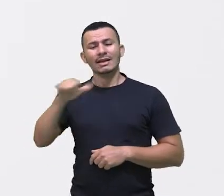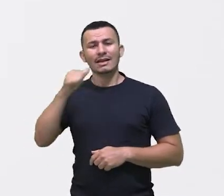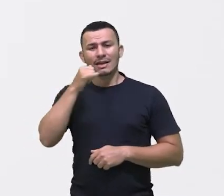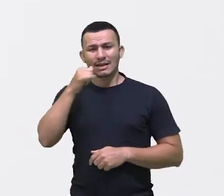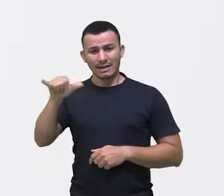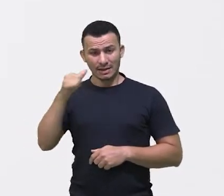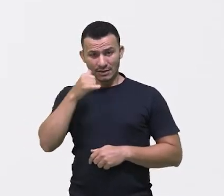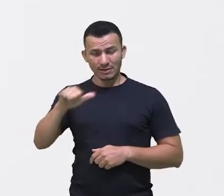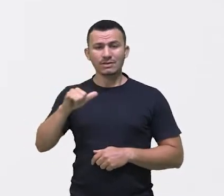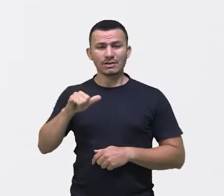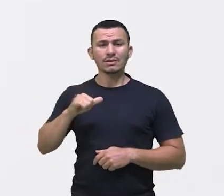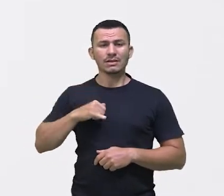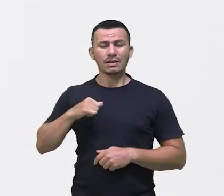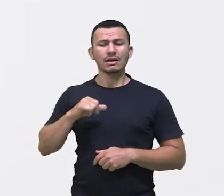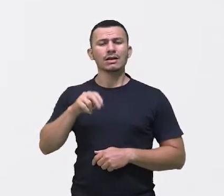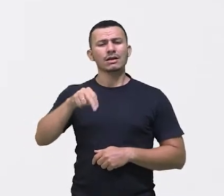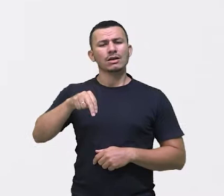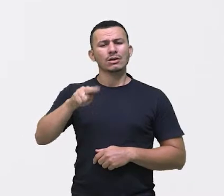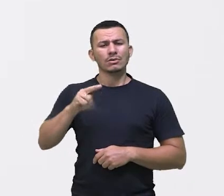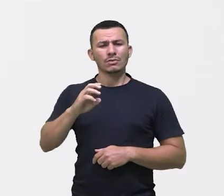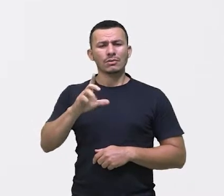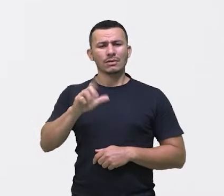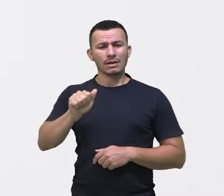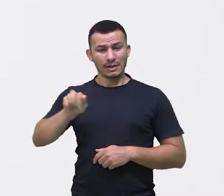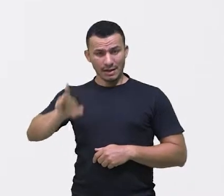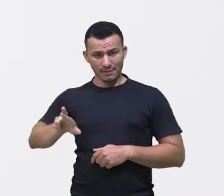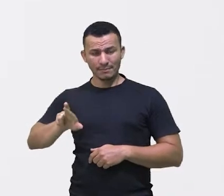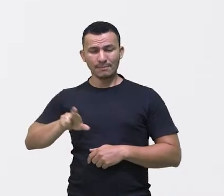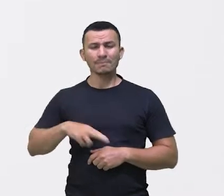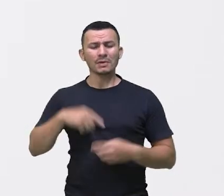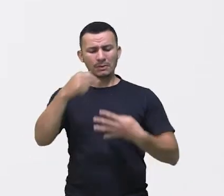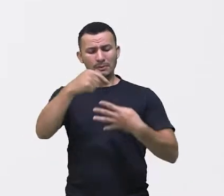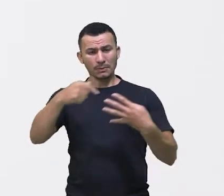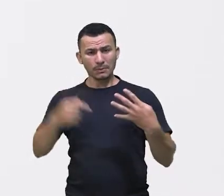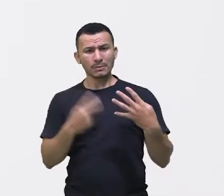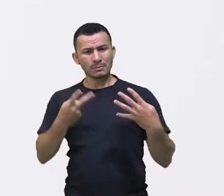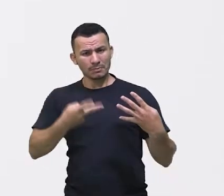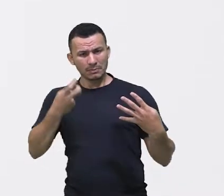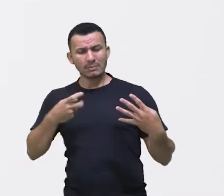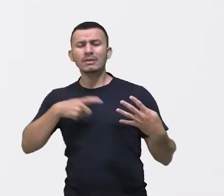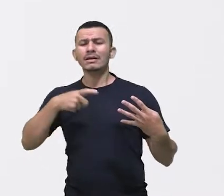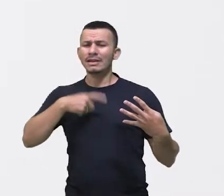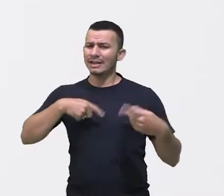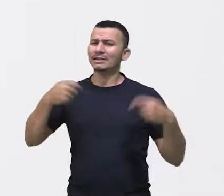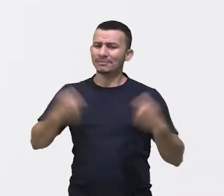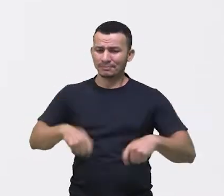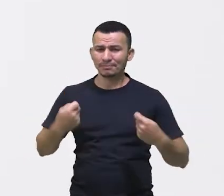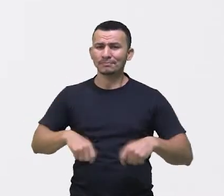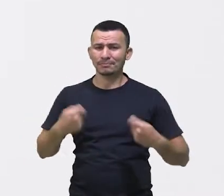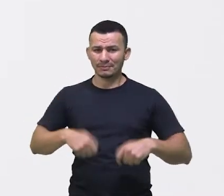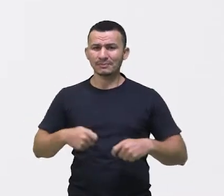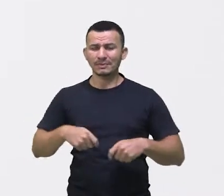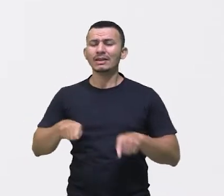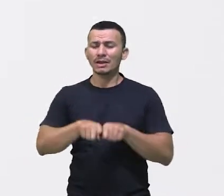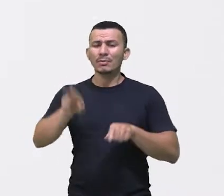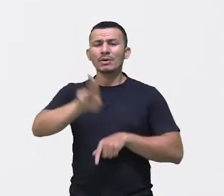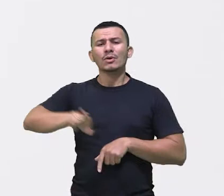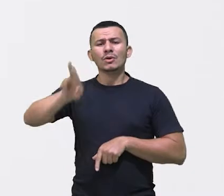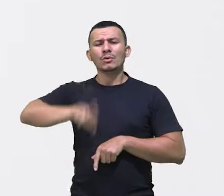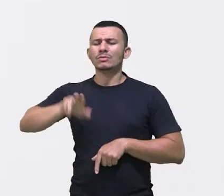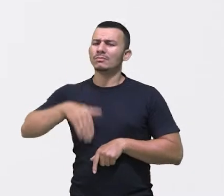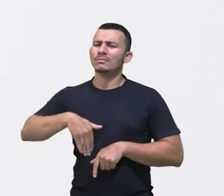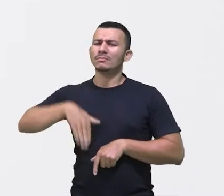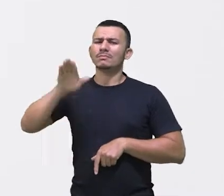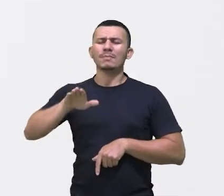energia nuclear. Então, como a gente pode observar, as fontes de energia elas vão ser necessárias e utilizadas para os